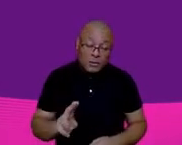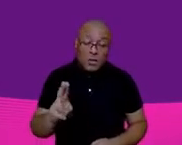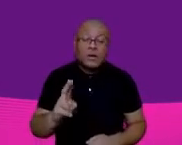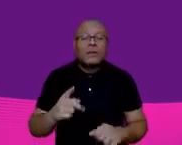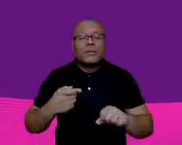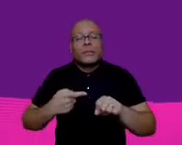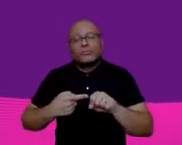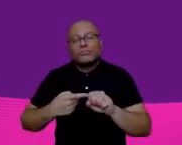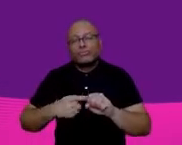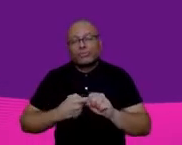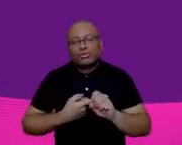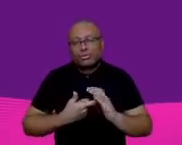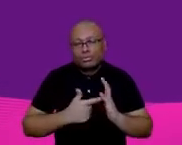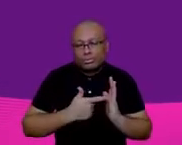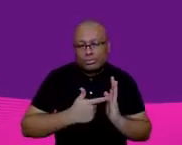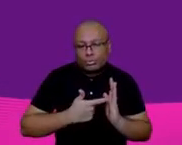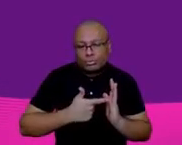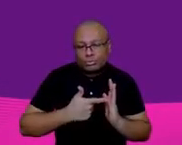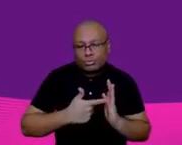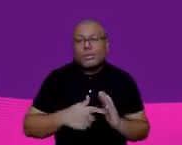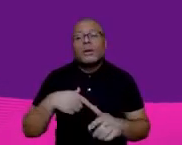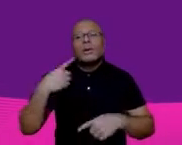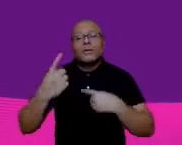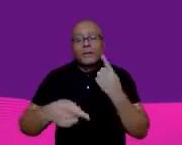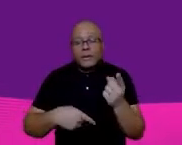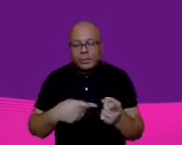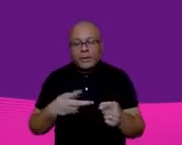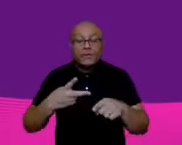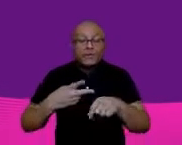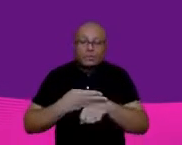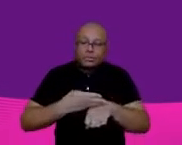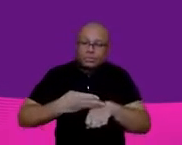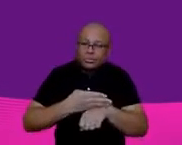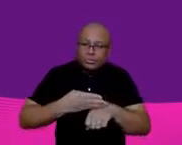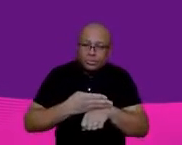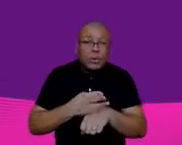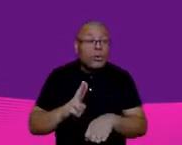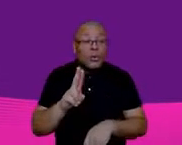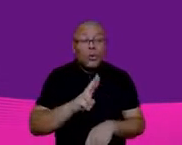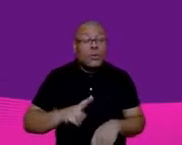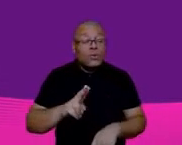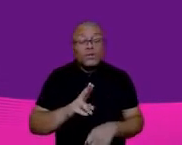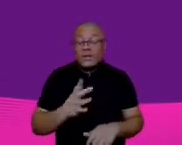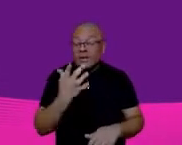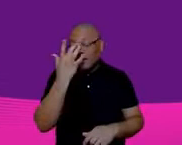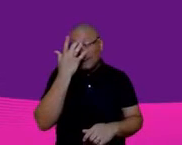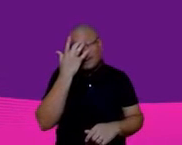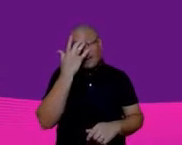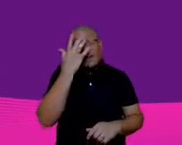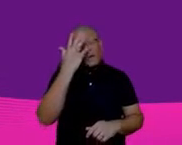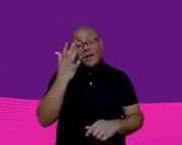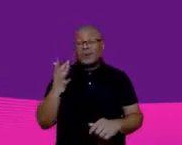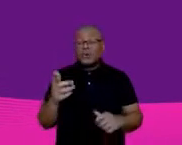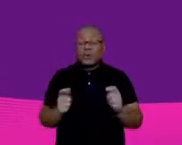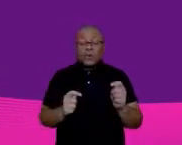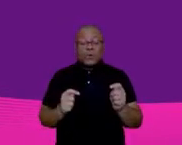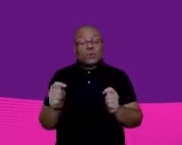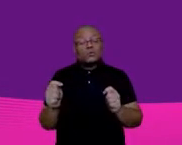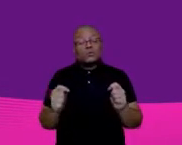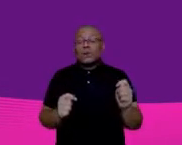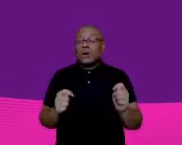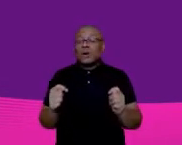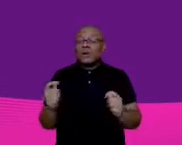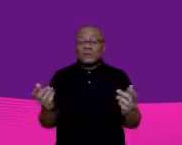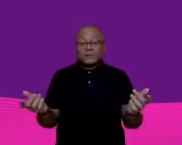vamos fazer, vamos serrar, e podemos fazer isso facilmente, controlar o que está acontecendo. O